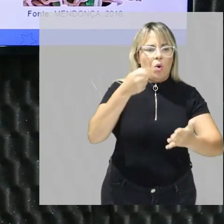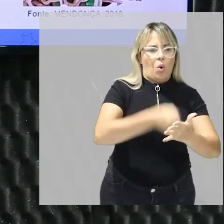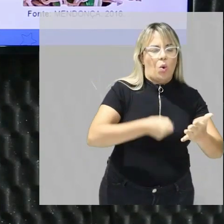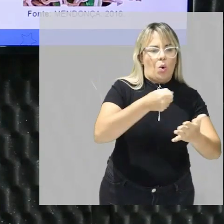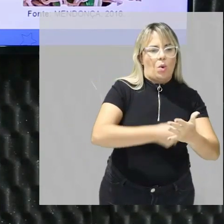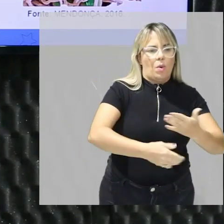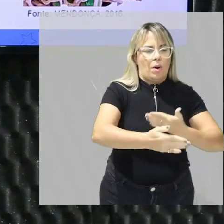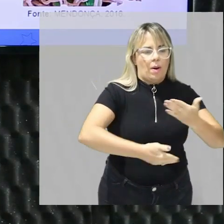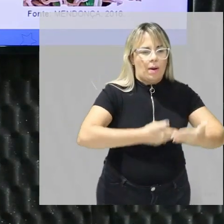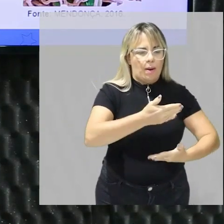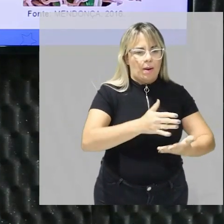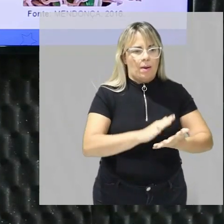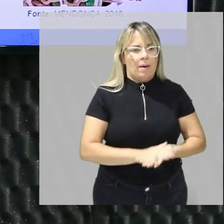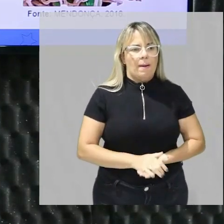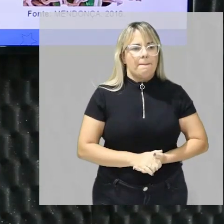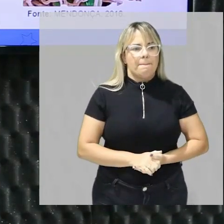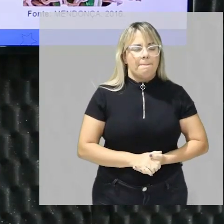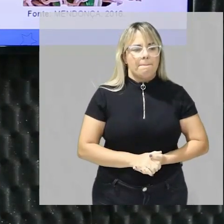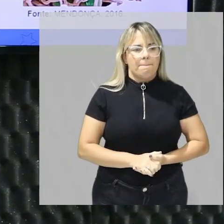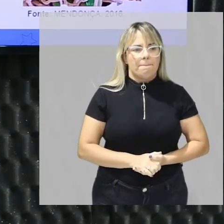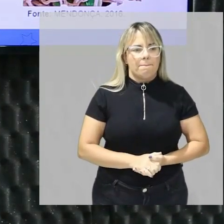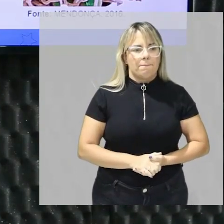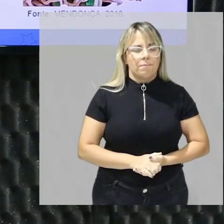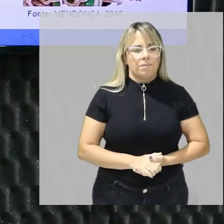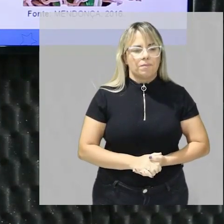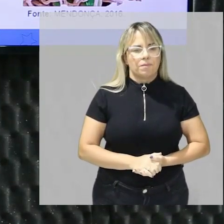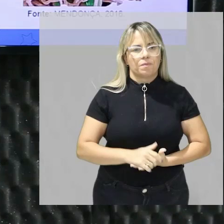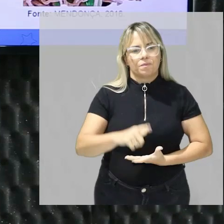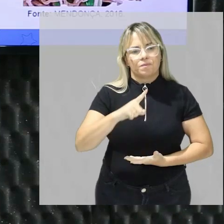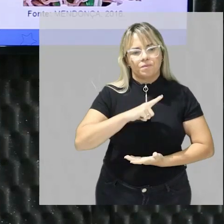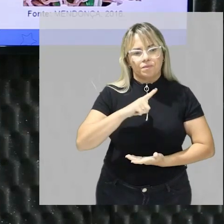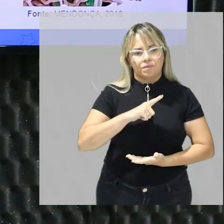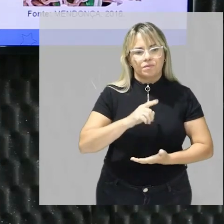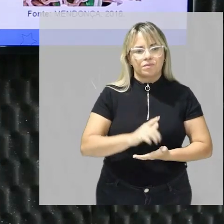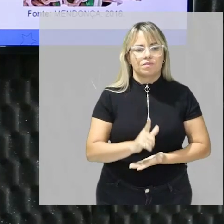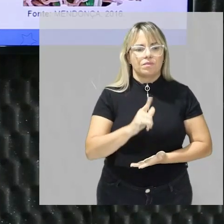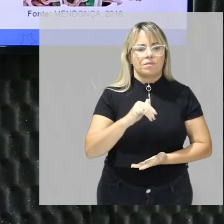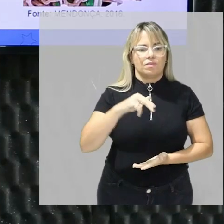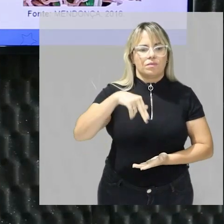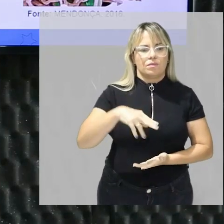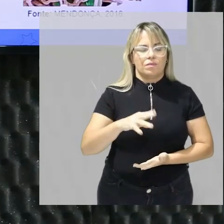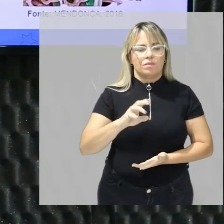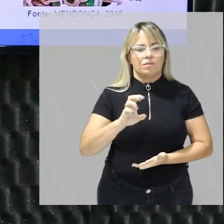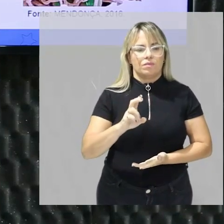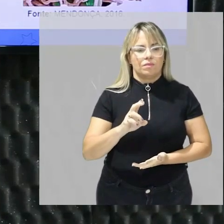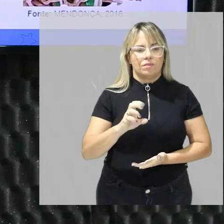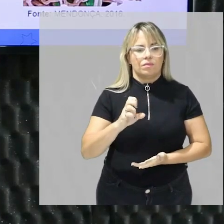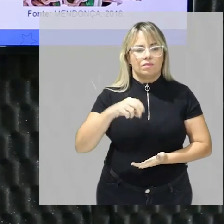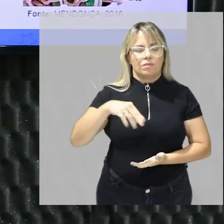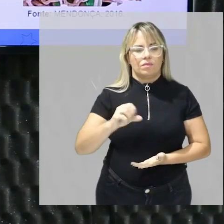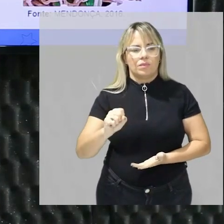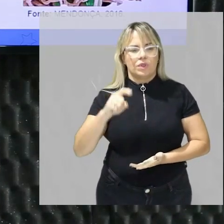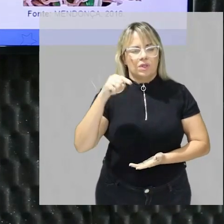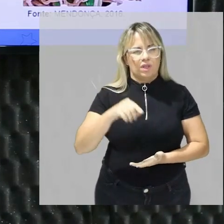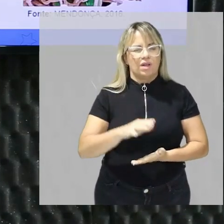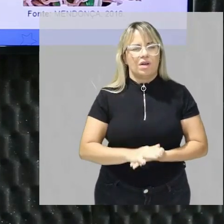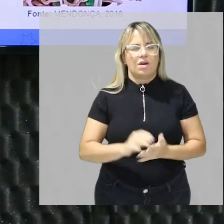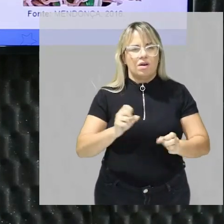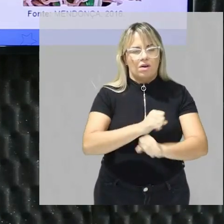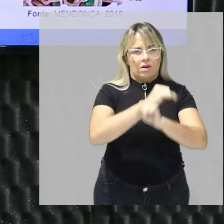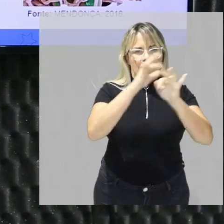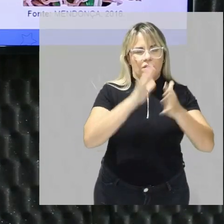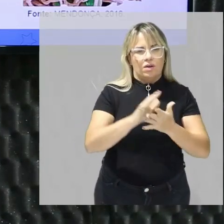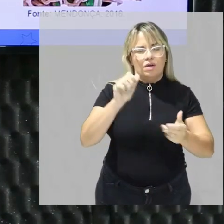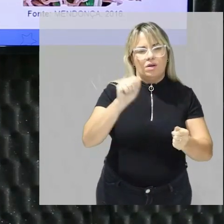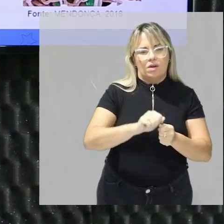que é mutualismo obrigatório. Bem, eu tenho o líquen. O que é o líquen? Vocês provavelmente, quando